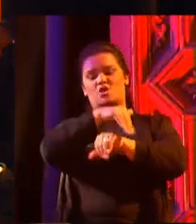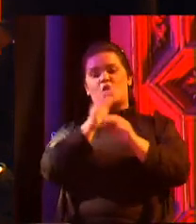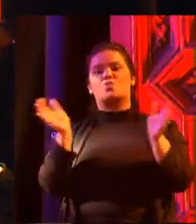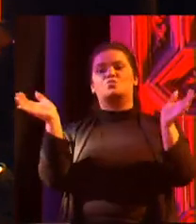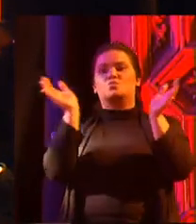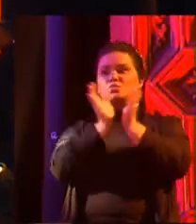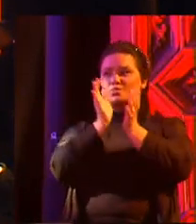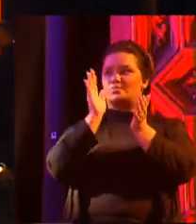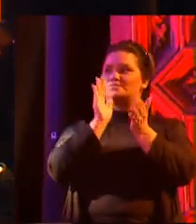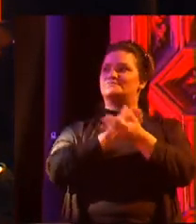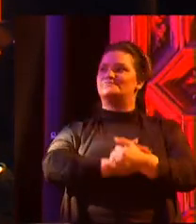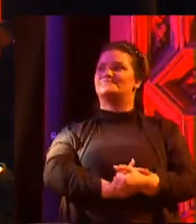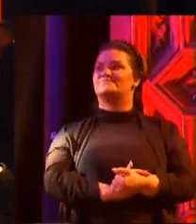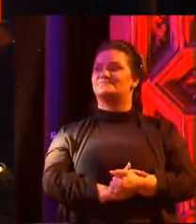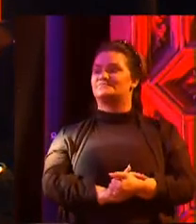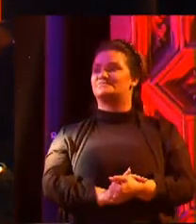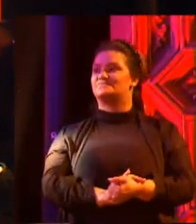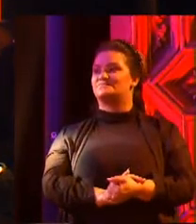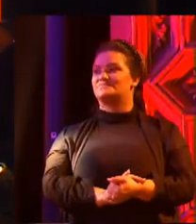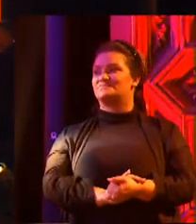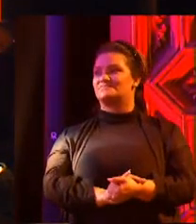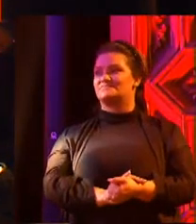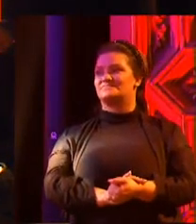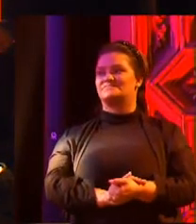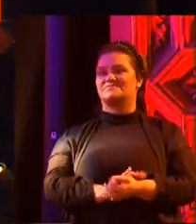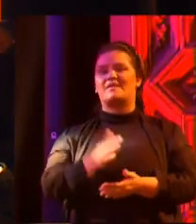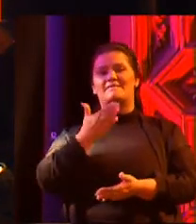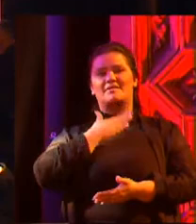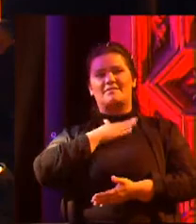Intérprete. Meu querido Gabriel.